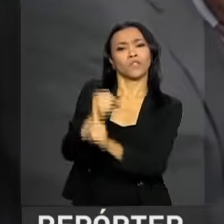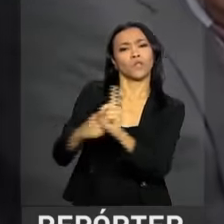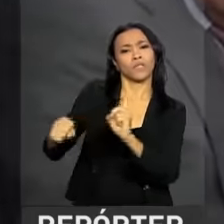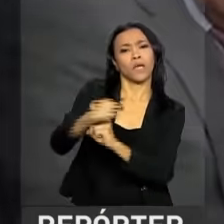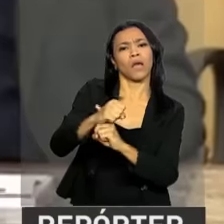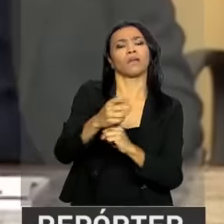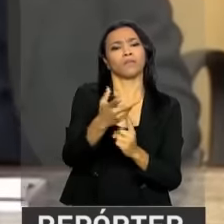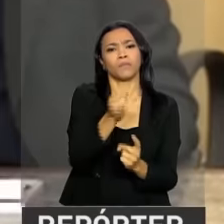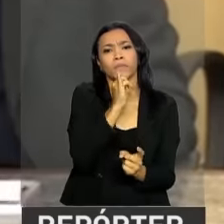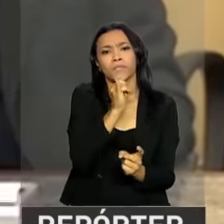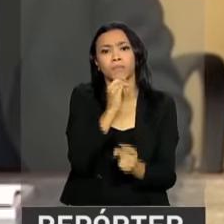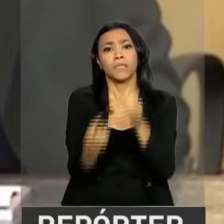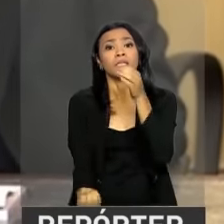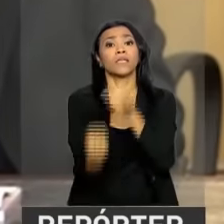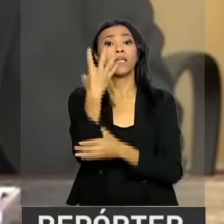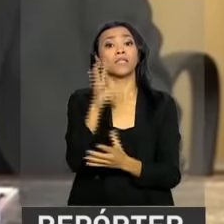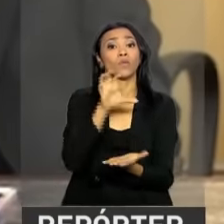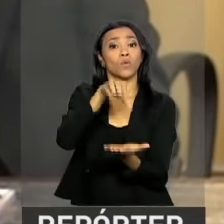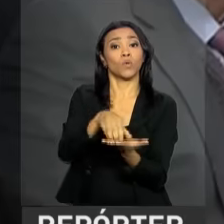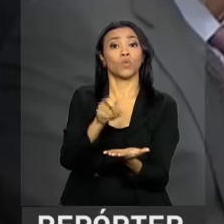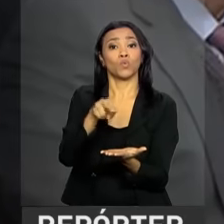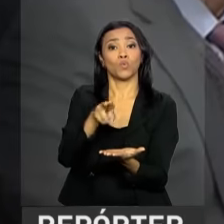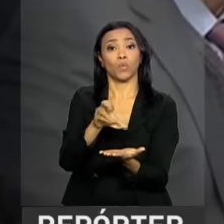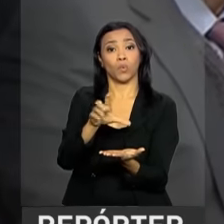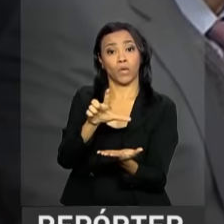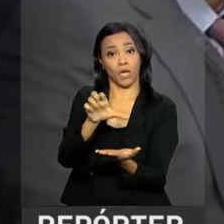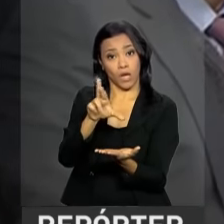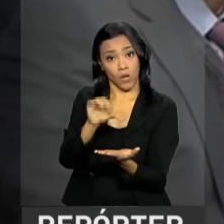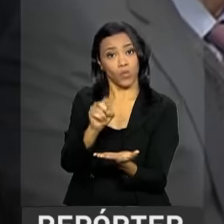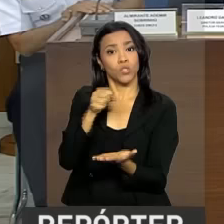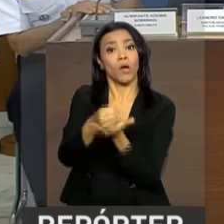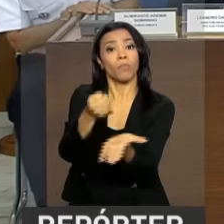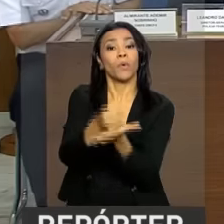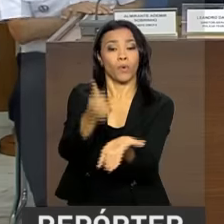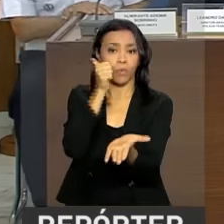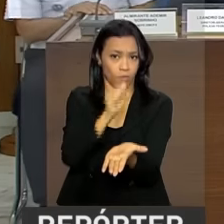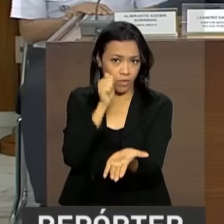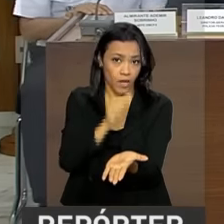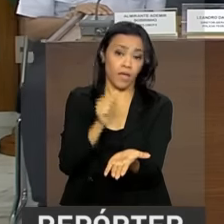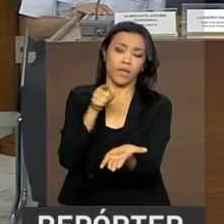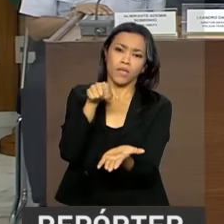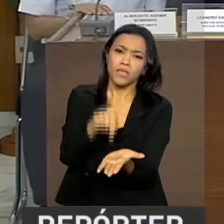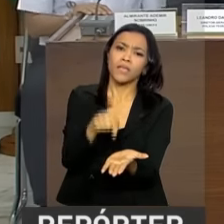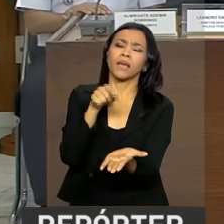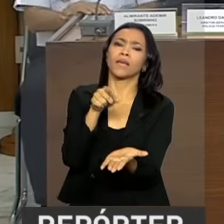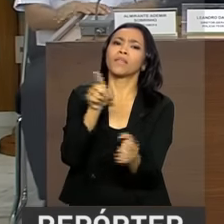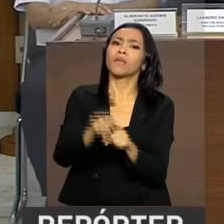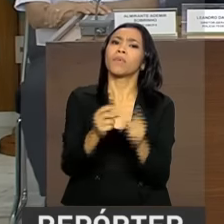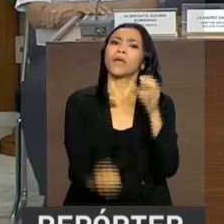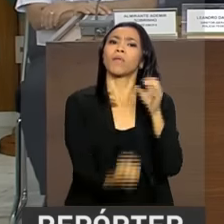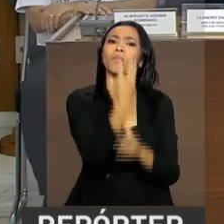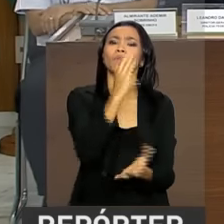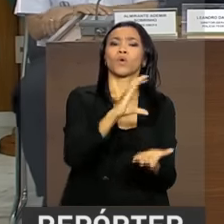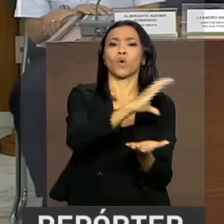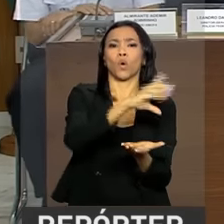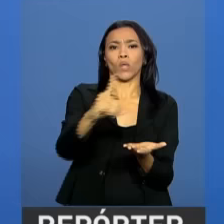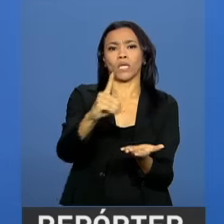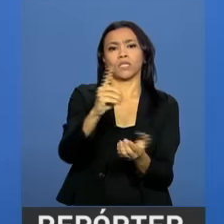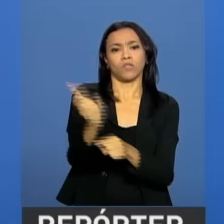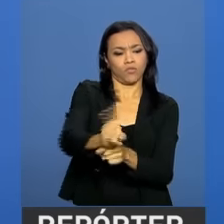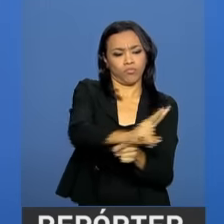adotadas como a criação de um núcleo de proteção à mulher a instalação de um comitê permanente de coordenação e controle de